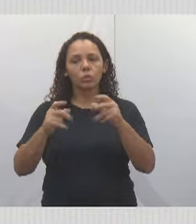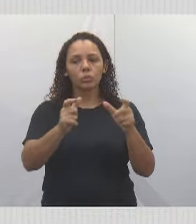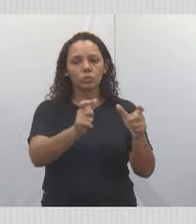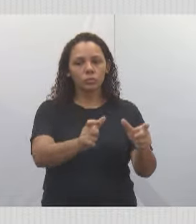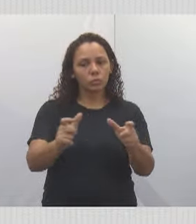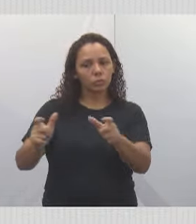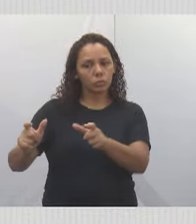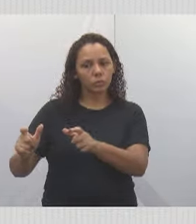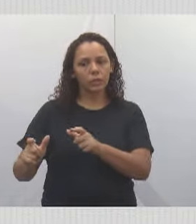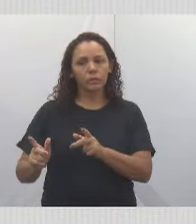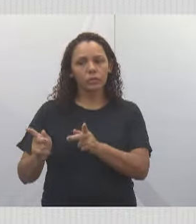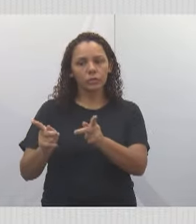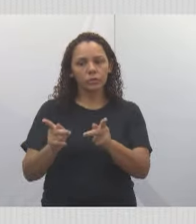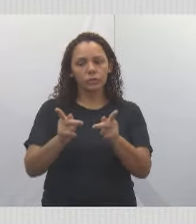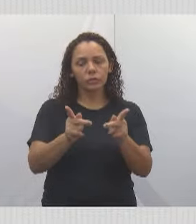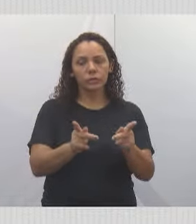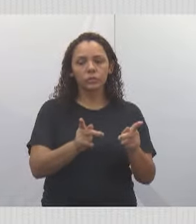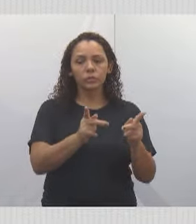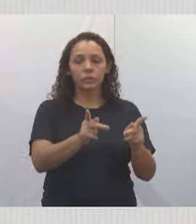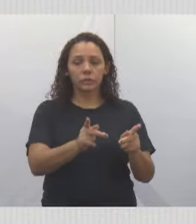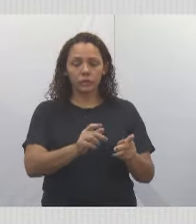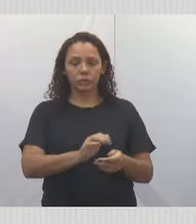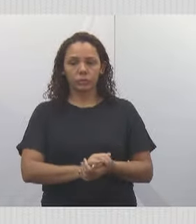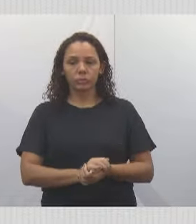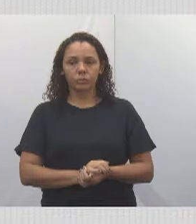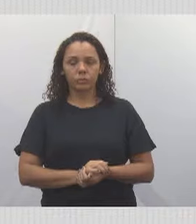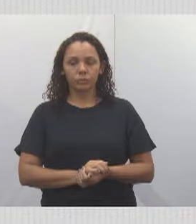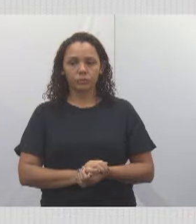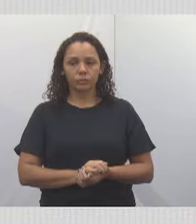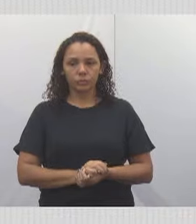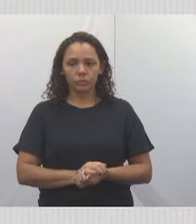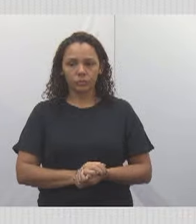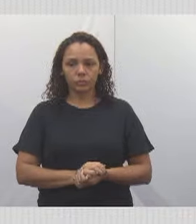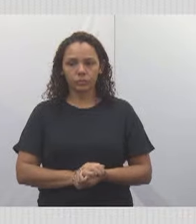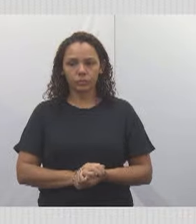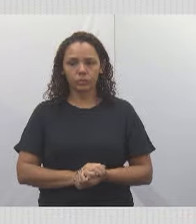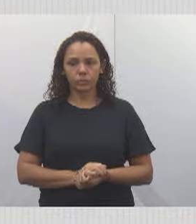estabelecimentos visitados e a produção da vigilância sanitária. Próximo slide.